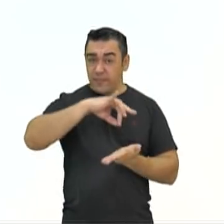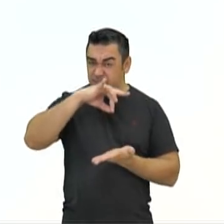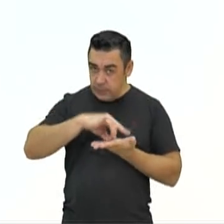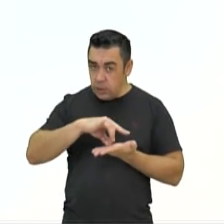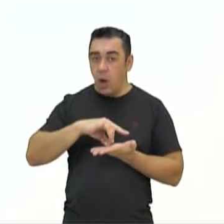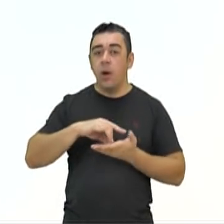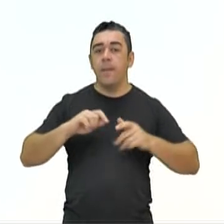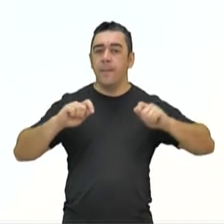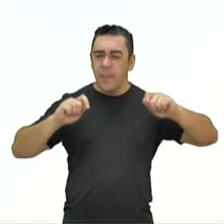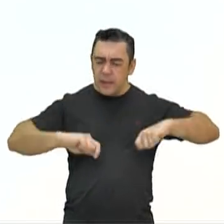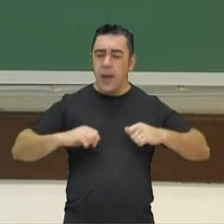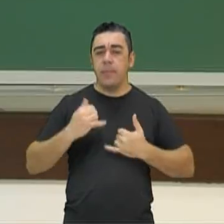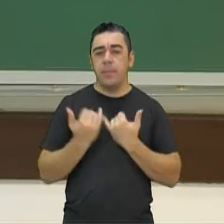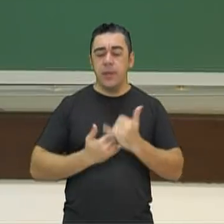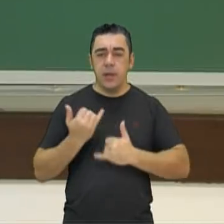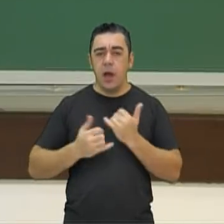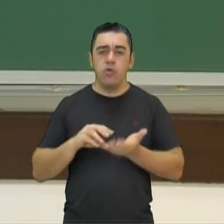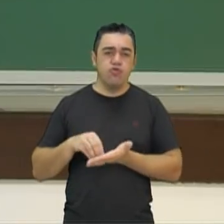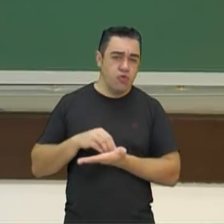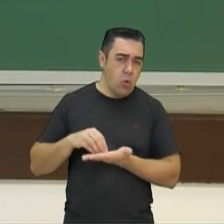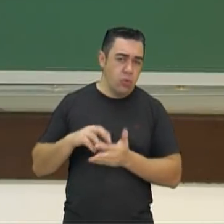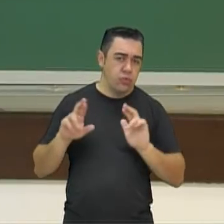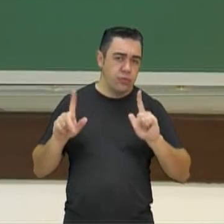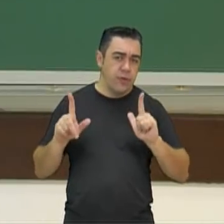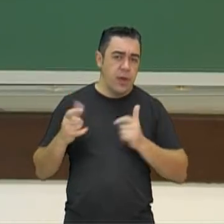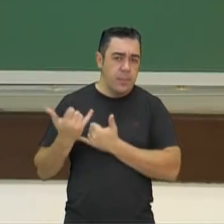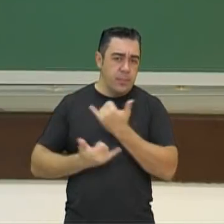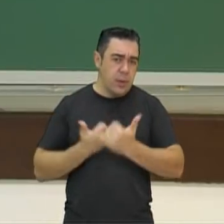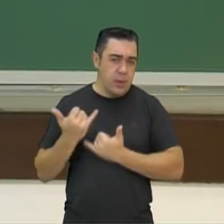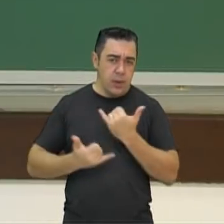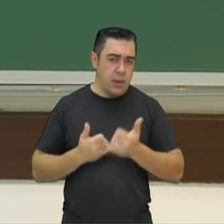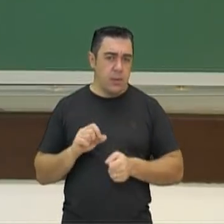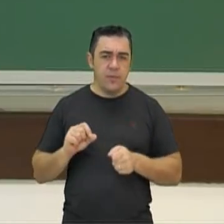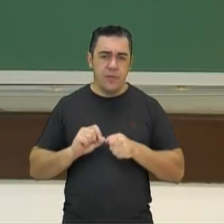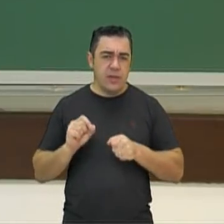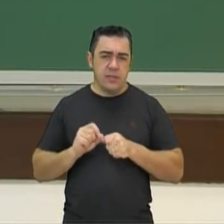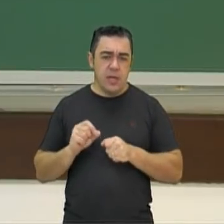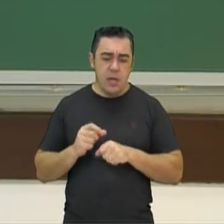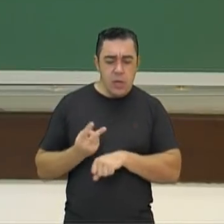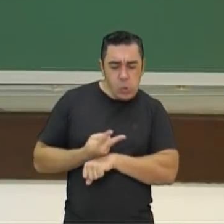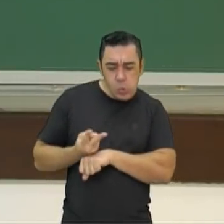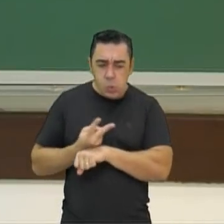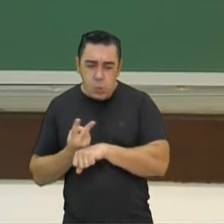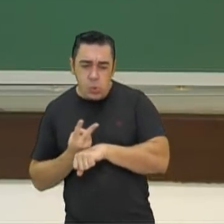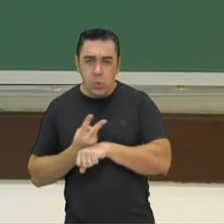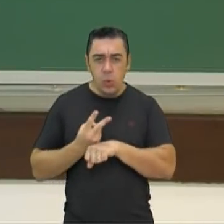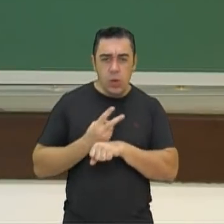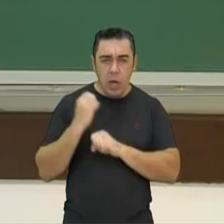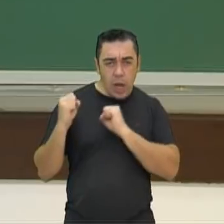alguns jogos educativos. Ah, vamos fazer, sei lá, um caça-rato ou um gato,